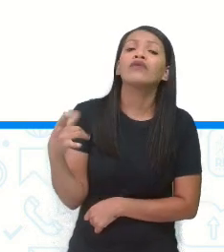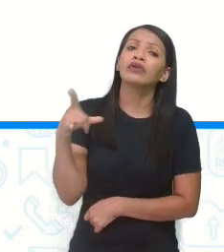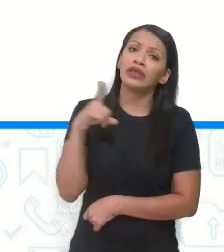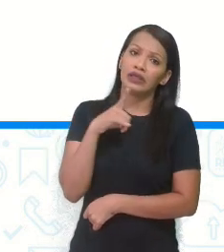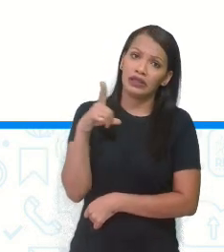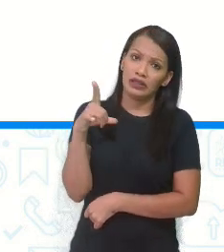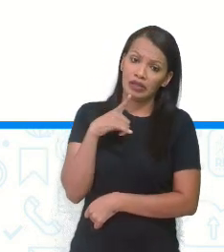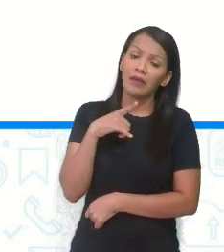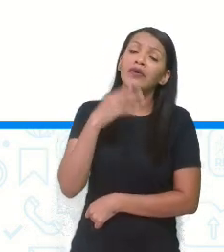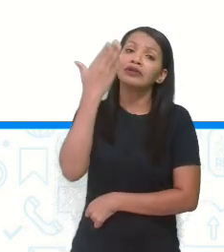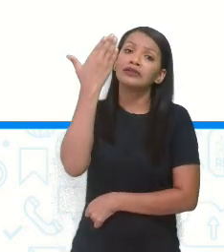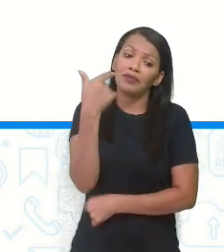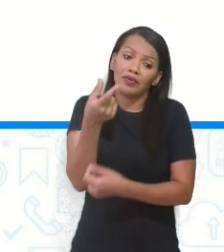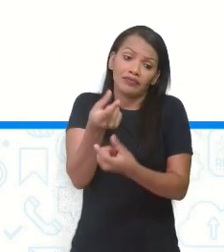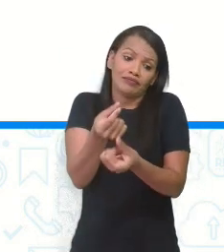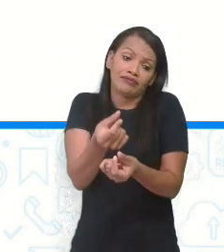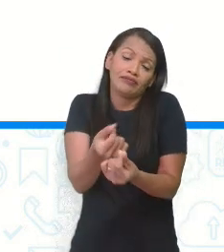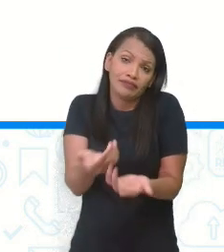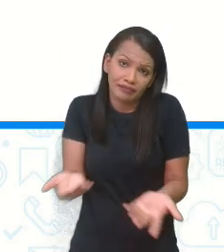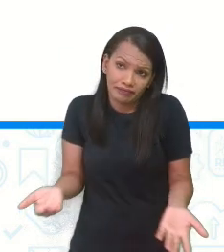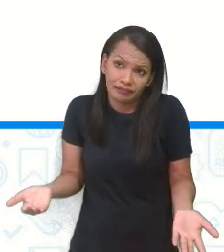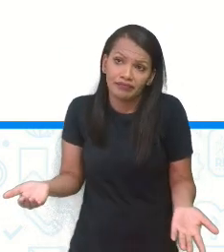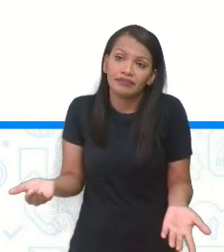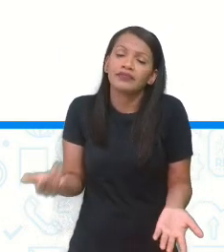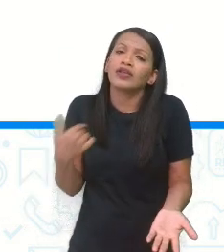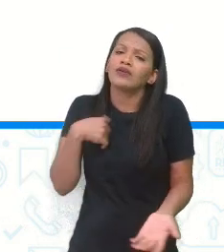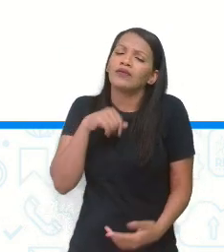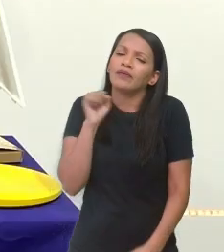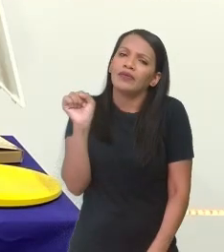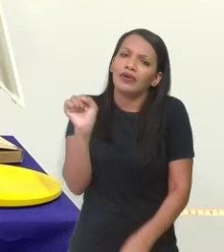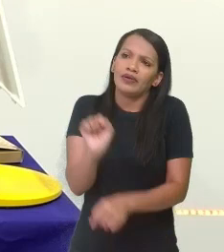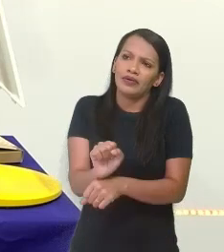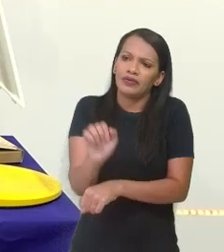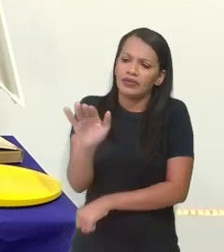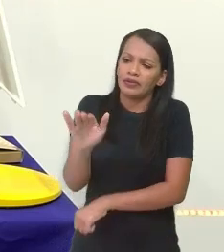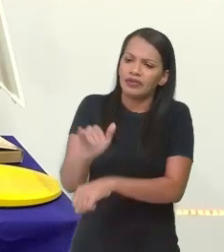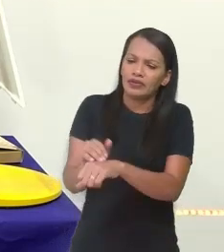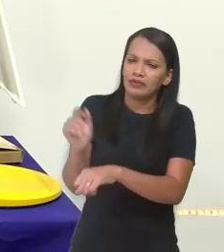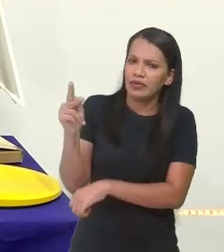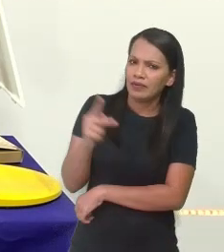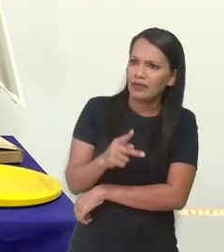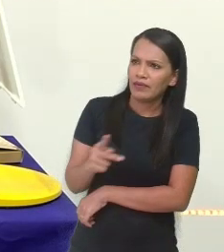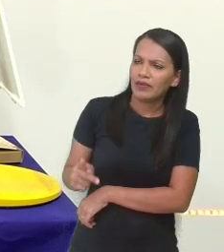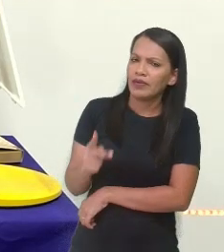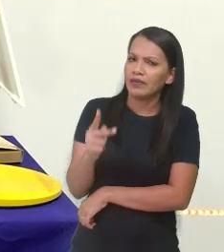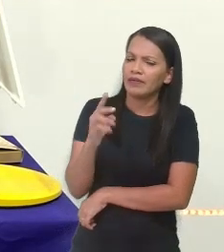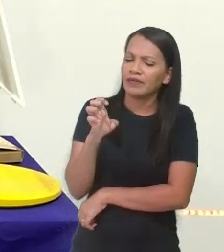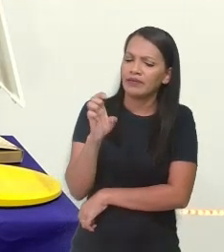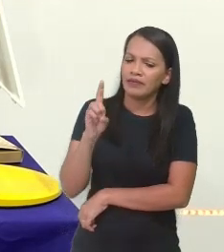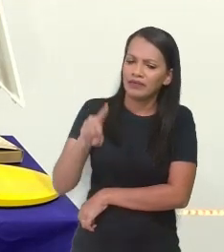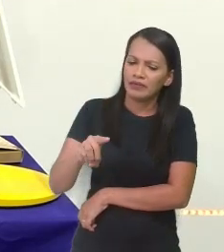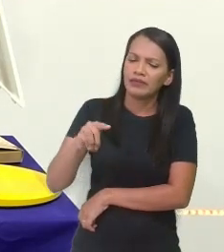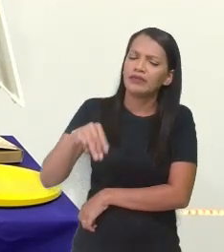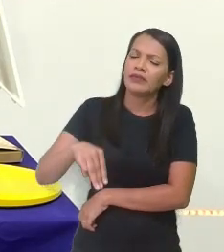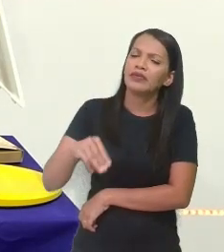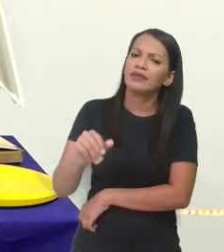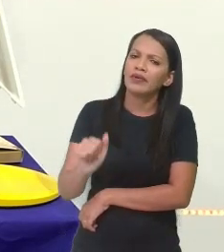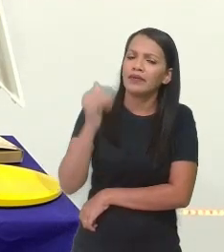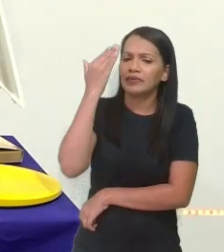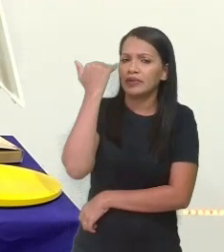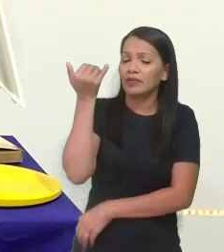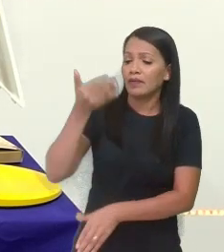o seu valor. Eu vou parar um pouquinho e vou chamar a professora Kedma para saber dela como é que está